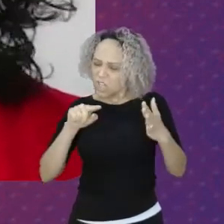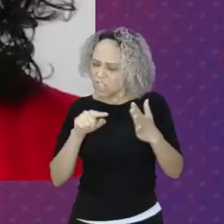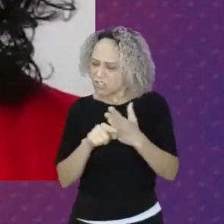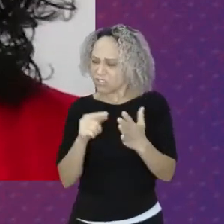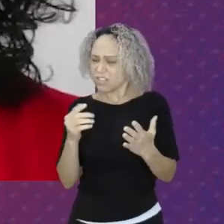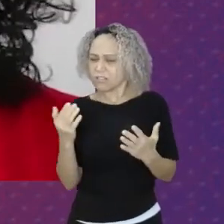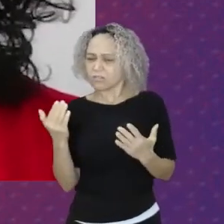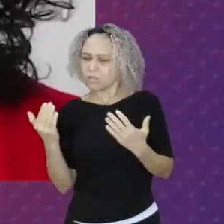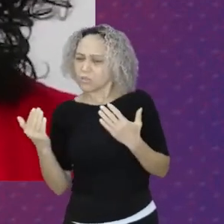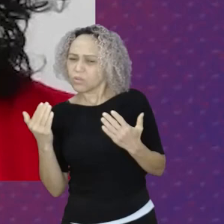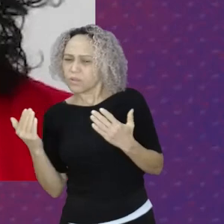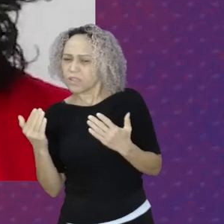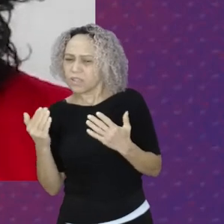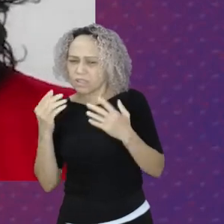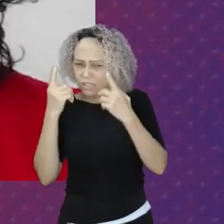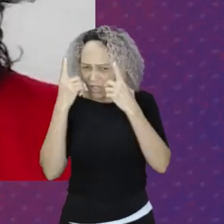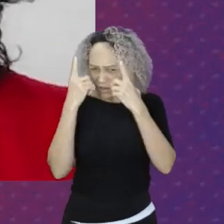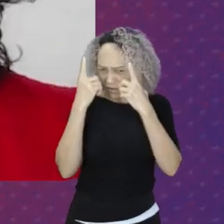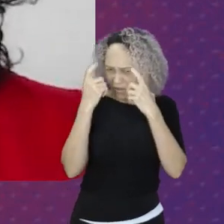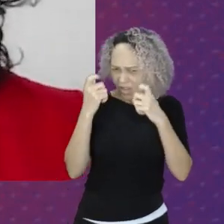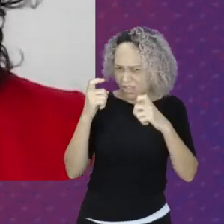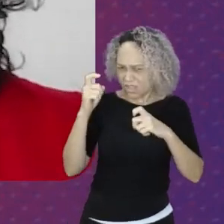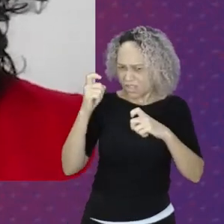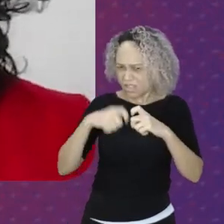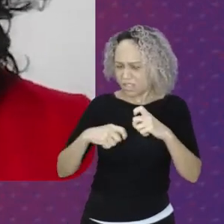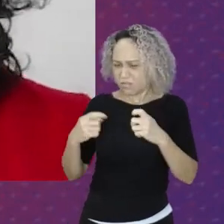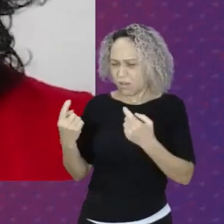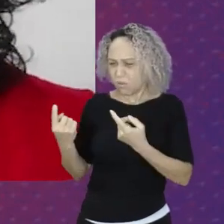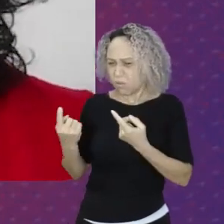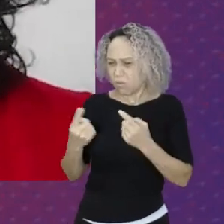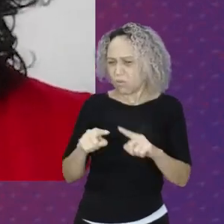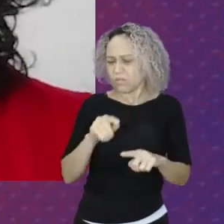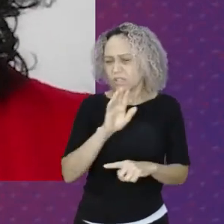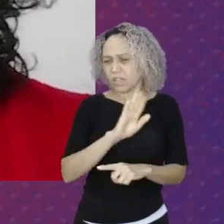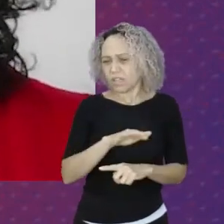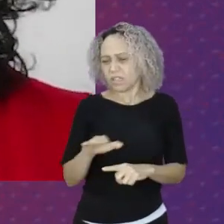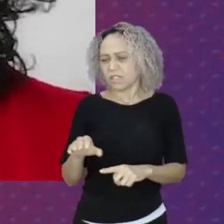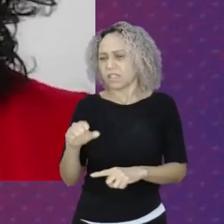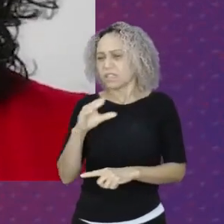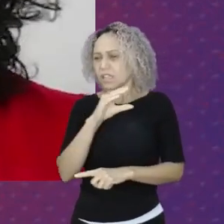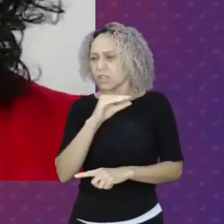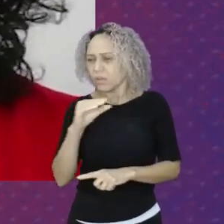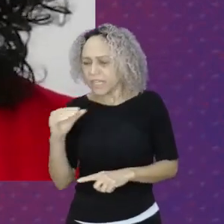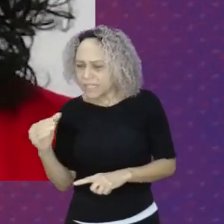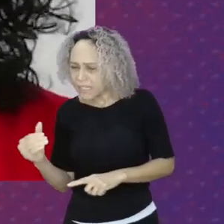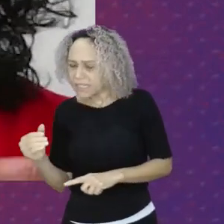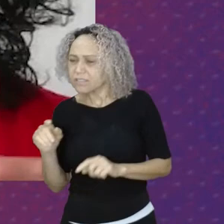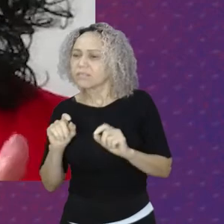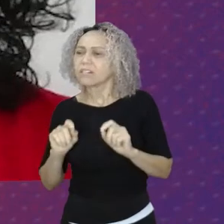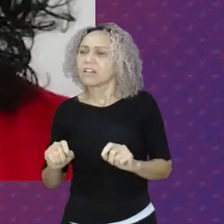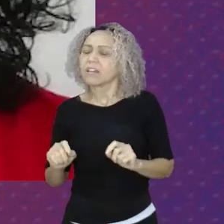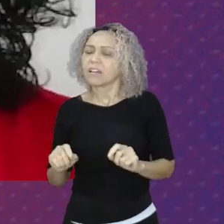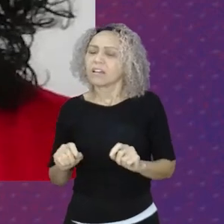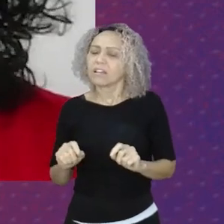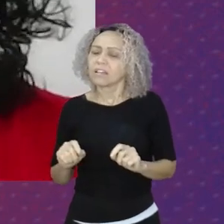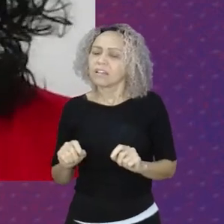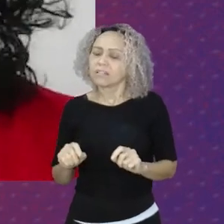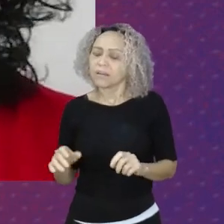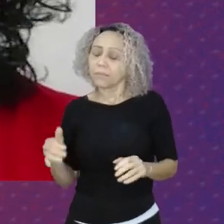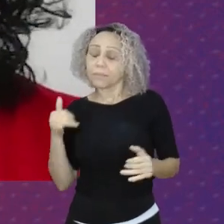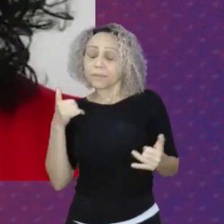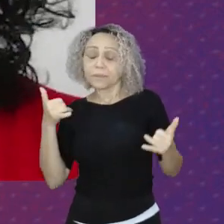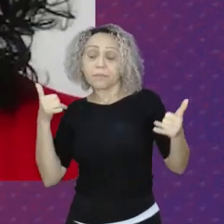suspeita de violência sexual contra criança e adolescente a partir desse canal, dessa ligação